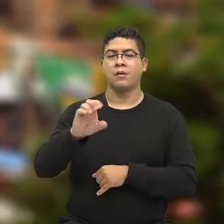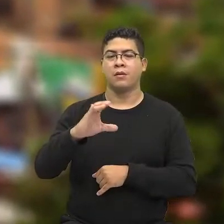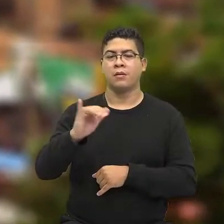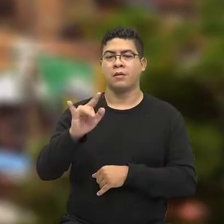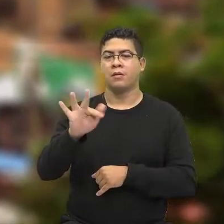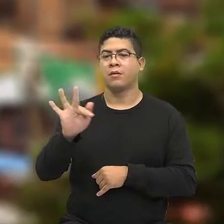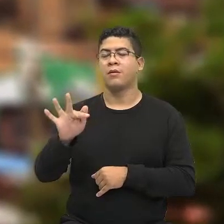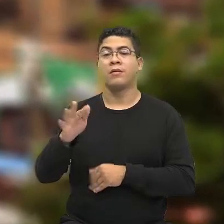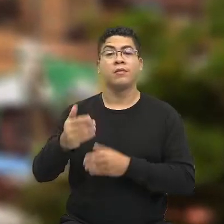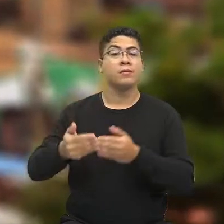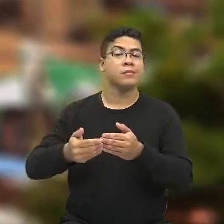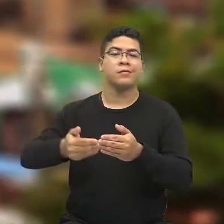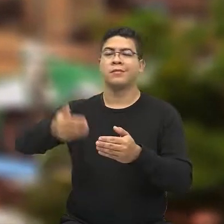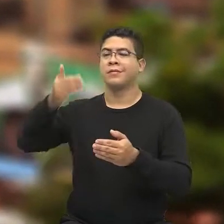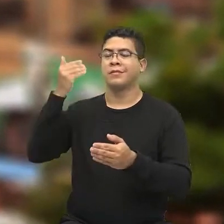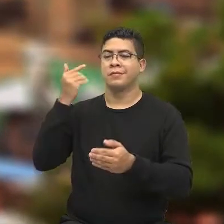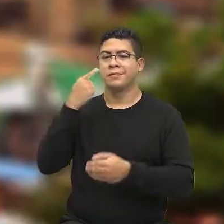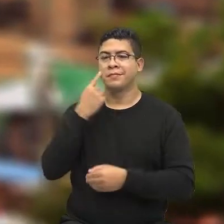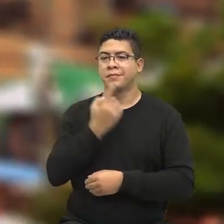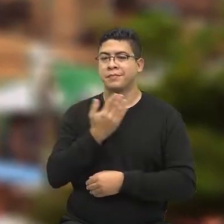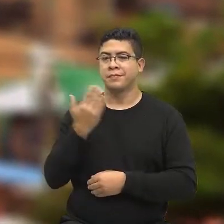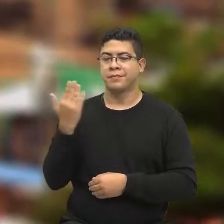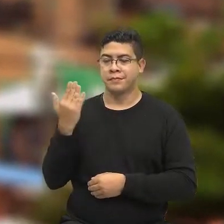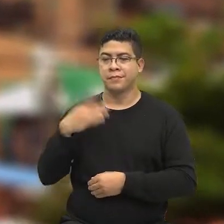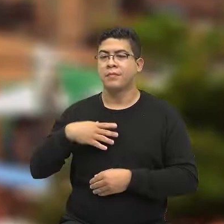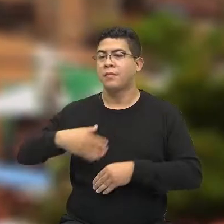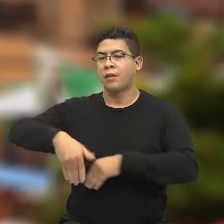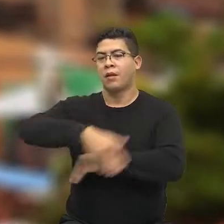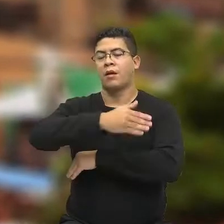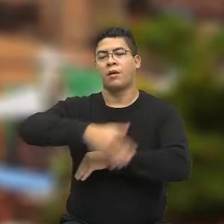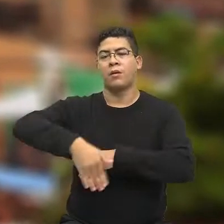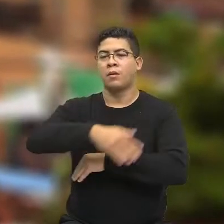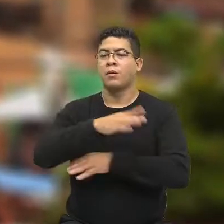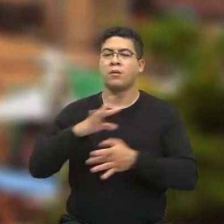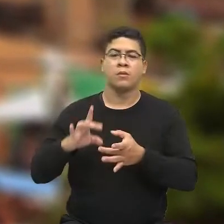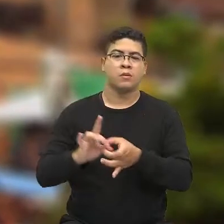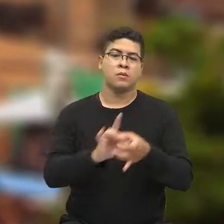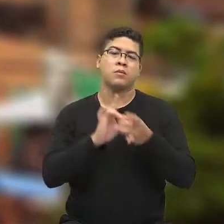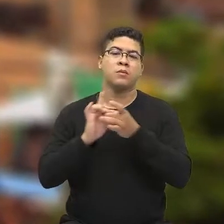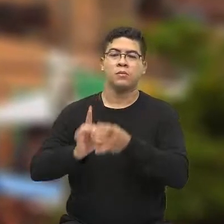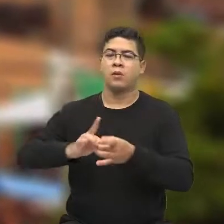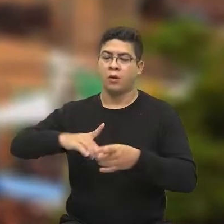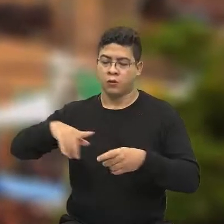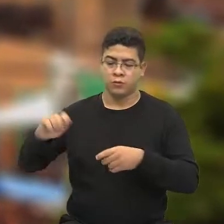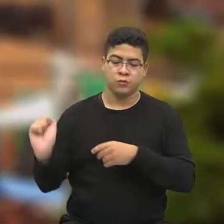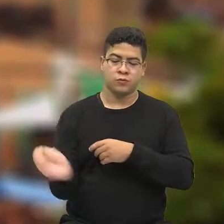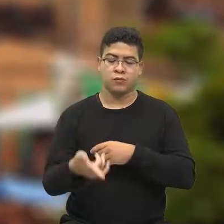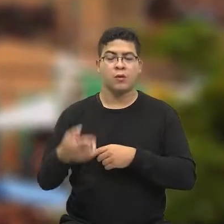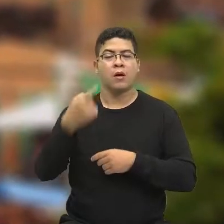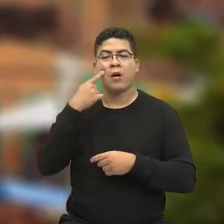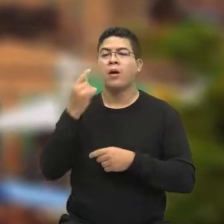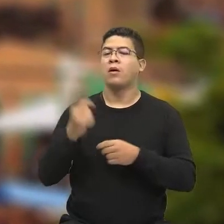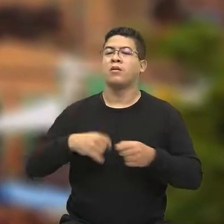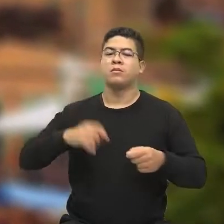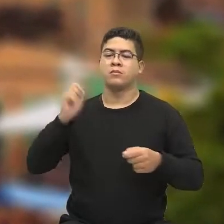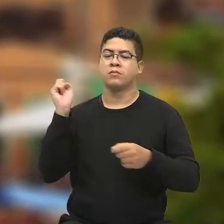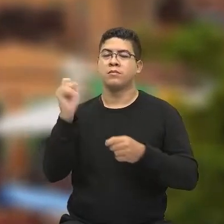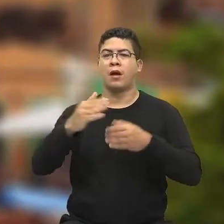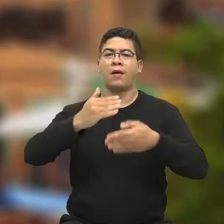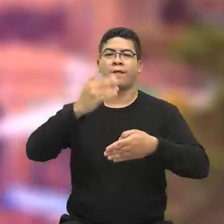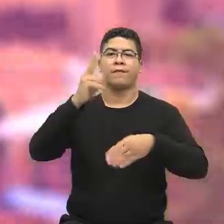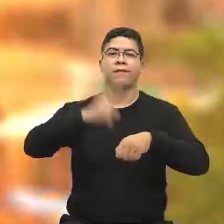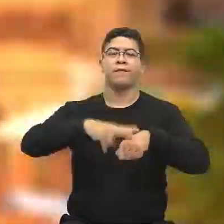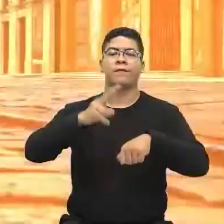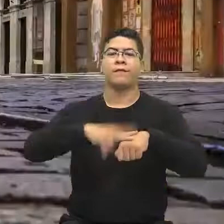minha infância. A Rua da União, onde eu brincava de chicote queimado e partia as vidraças da casa de Dona